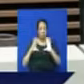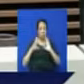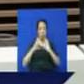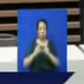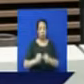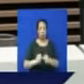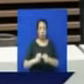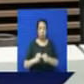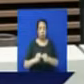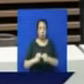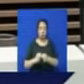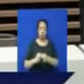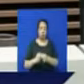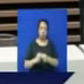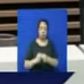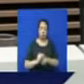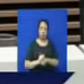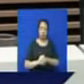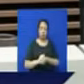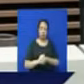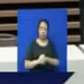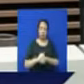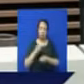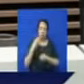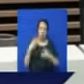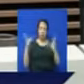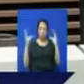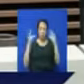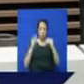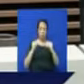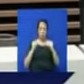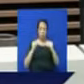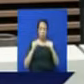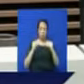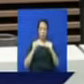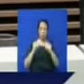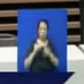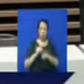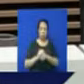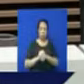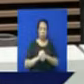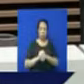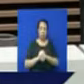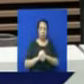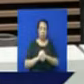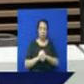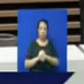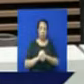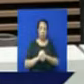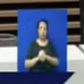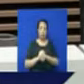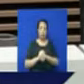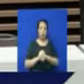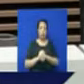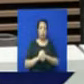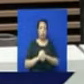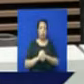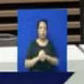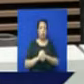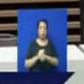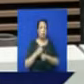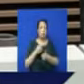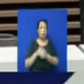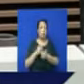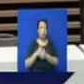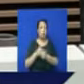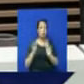aqui, que tenham uma boa noite, agora aproximando as festas natalinas, que Jesus